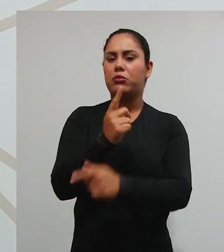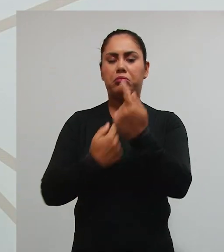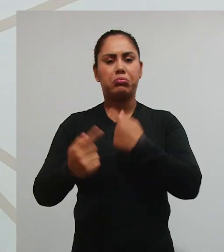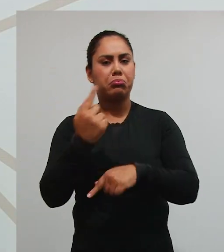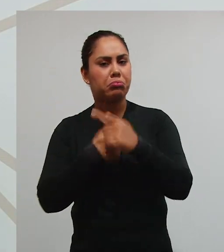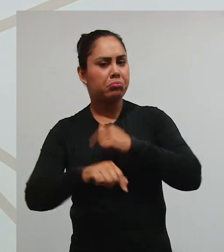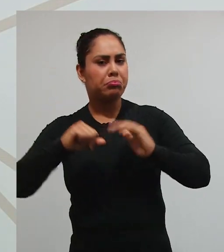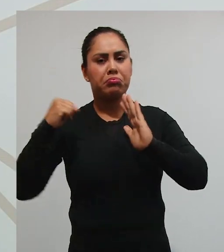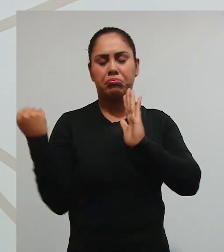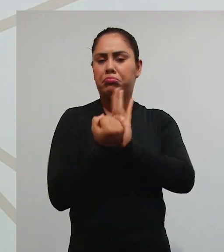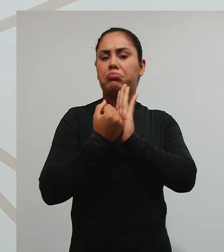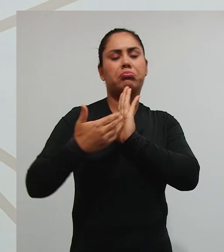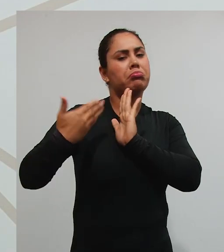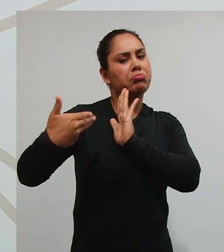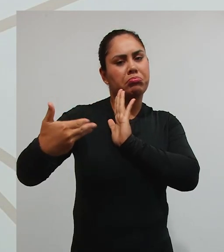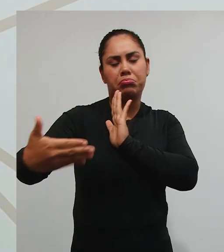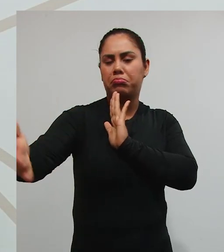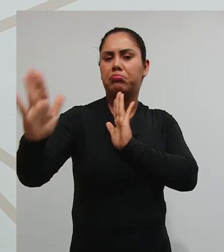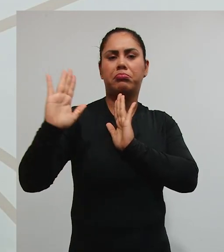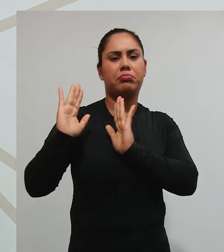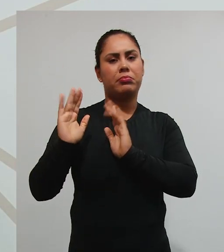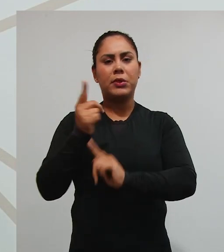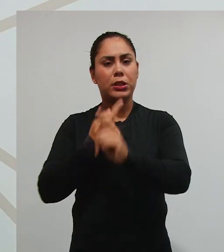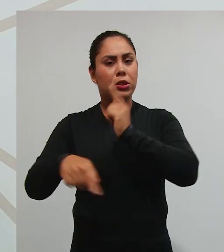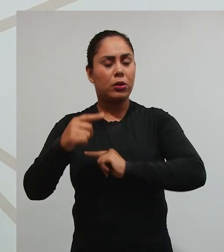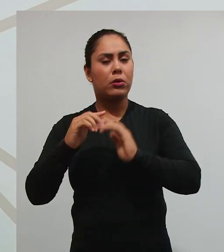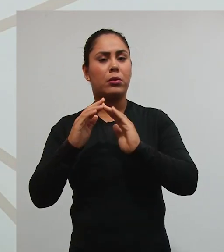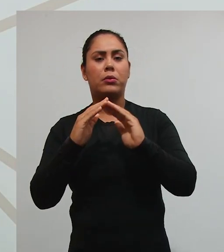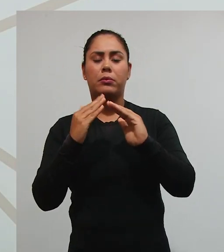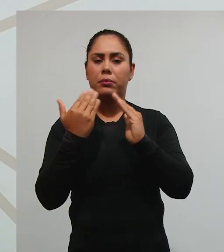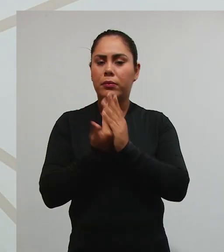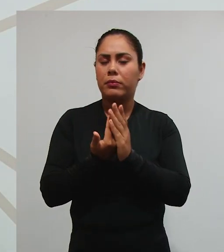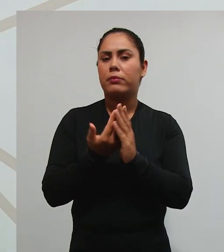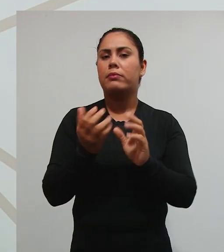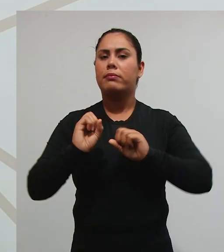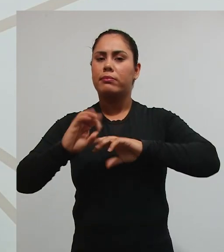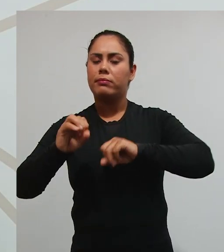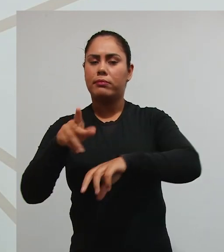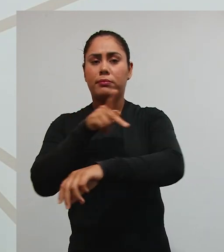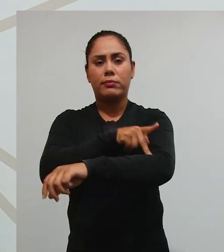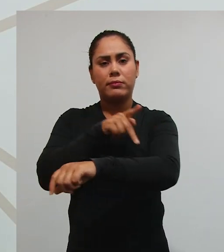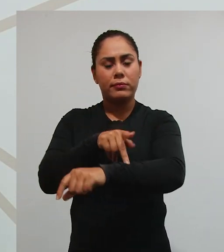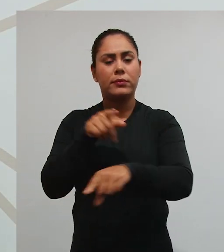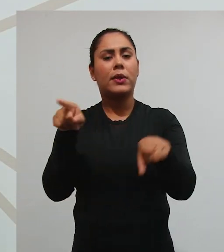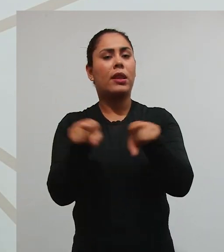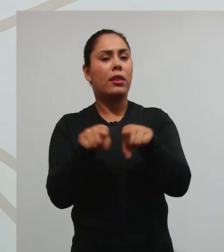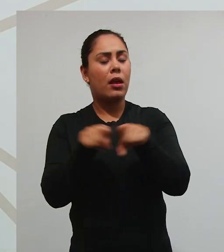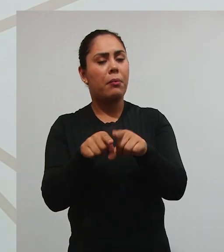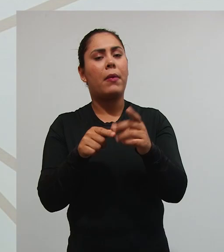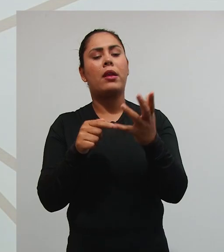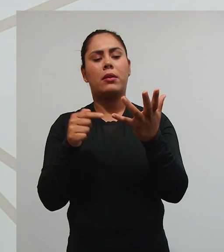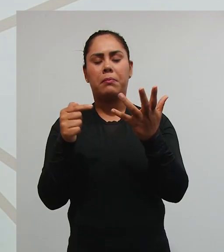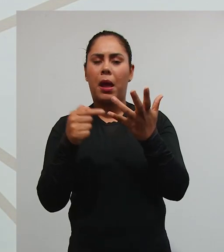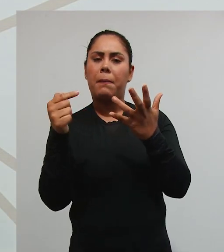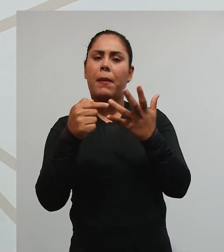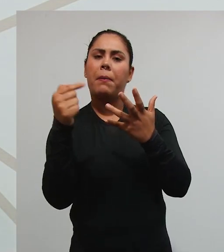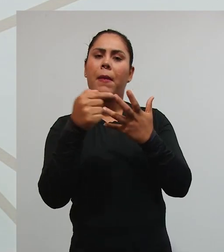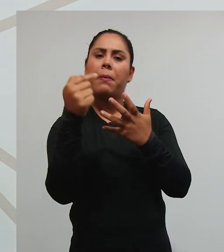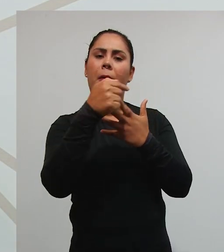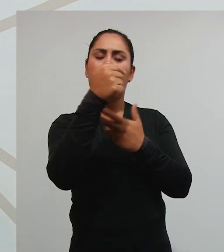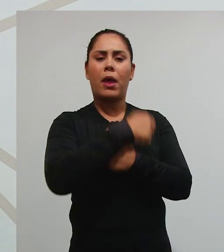marca da forma como ele faz a sua gestão pedagógica, a sua gestão educacional. Mas existem alguns parâmetros que